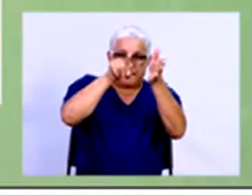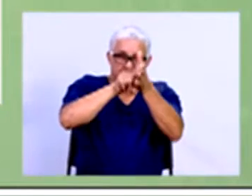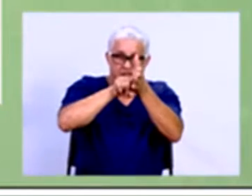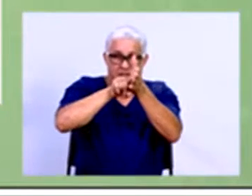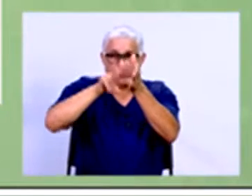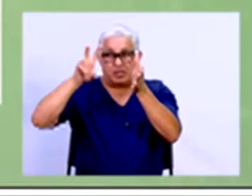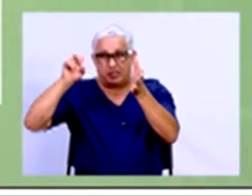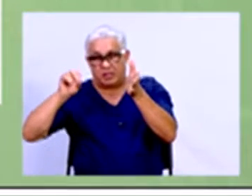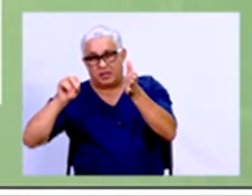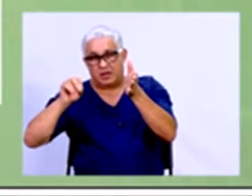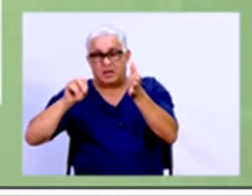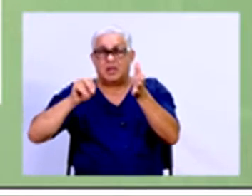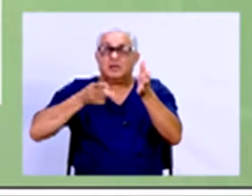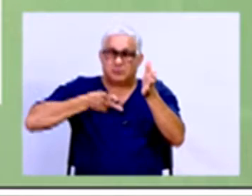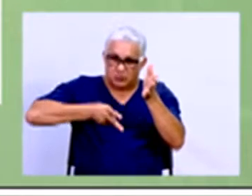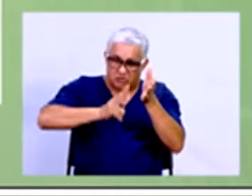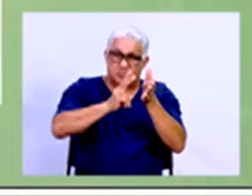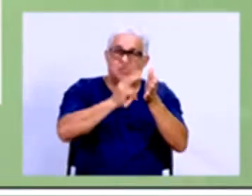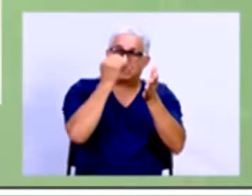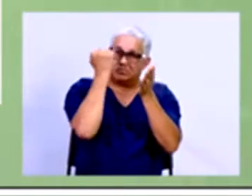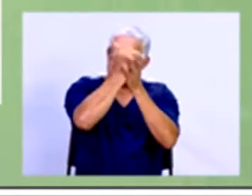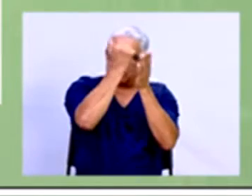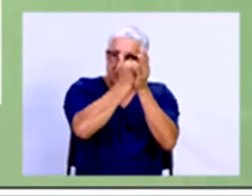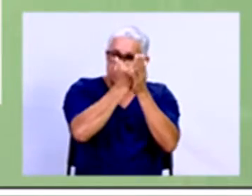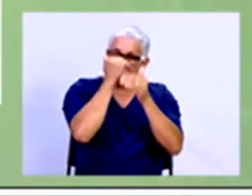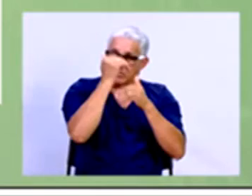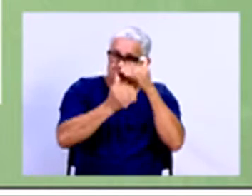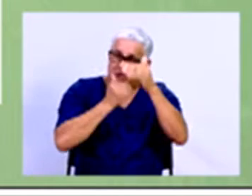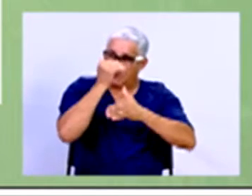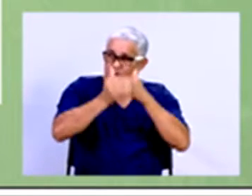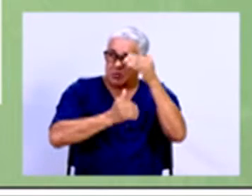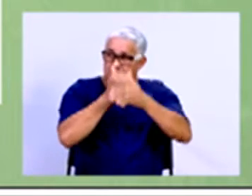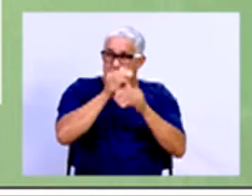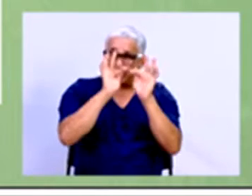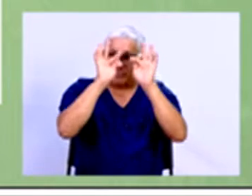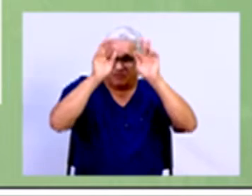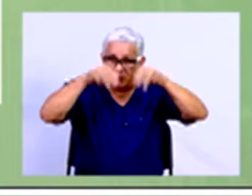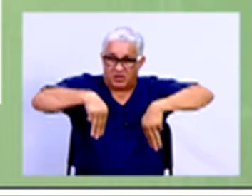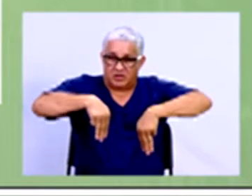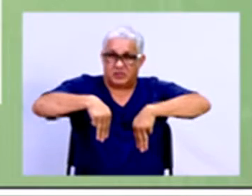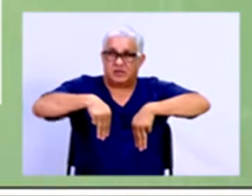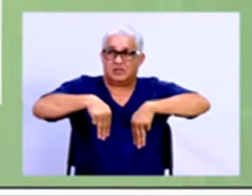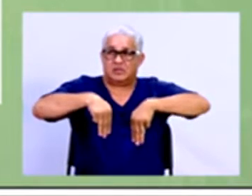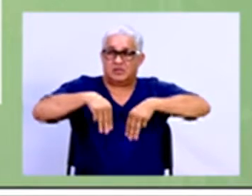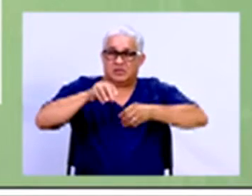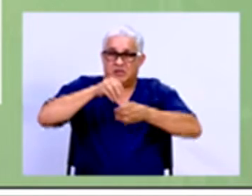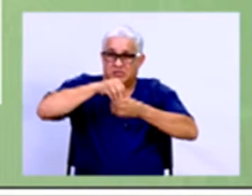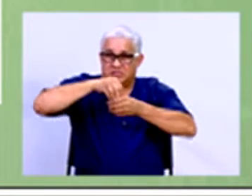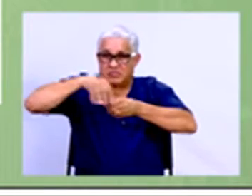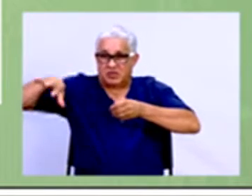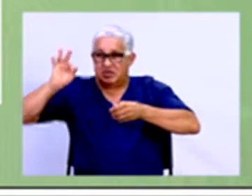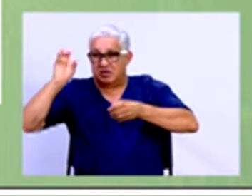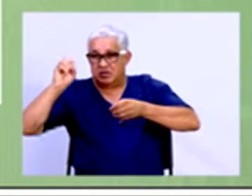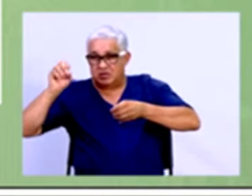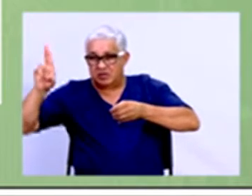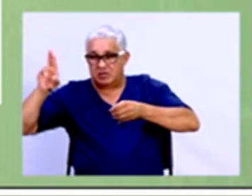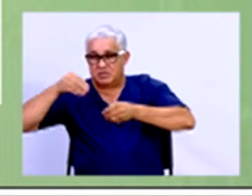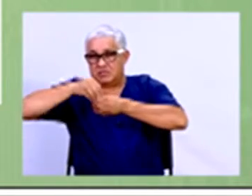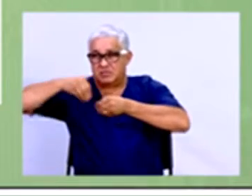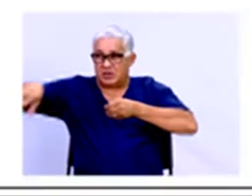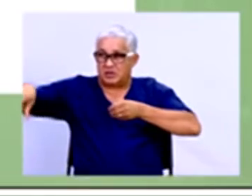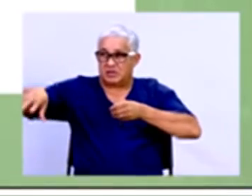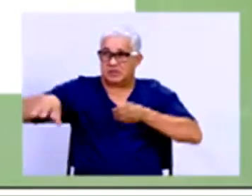executar todos esses comandos. Executando todos esses comandos, finalizou, enfim, saiu do for, executou.